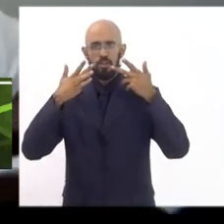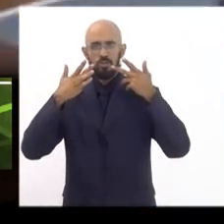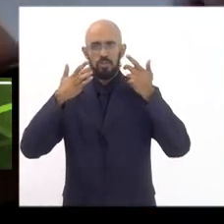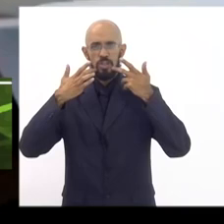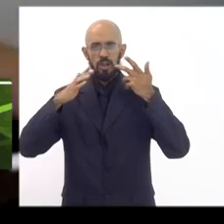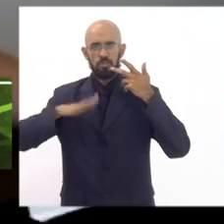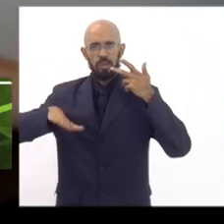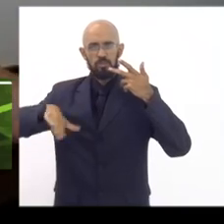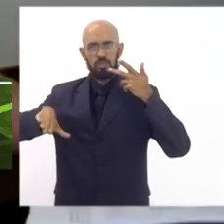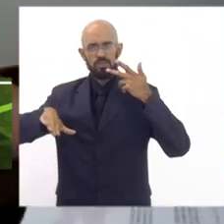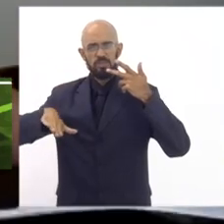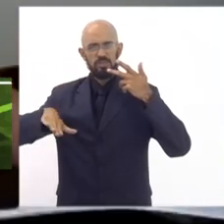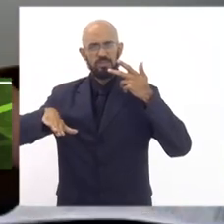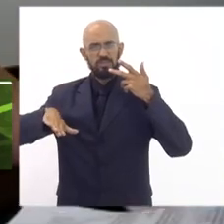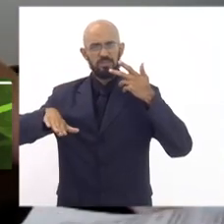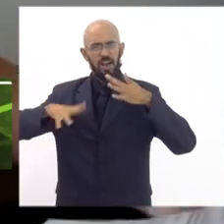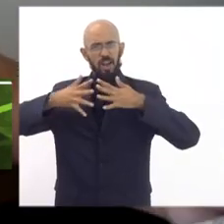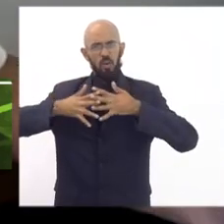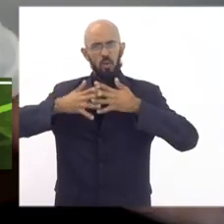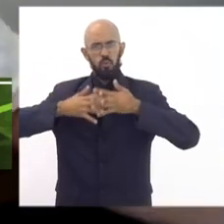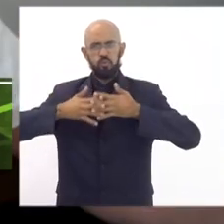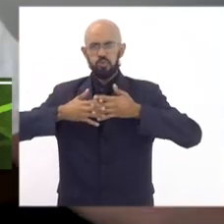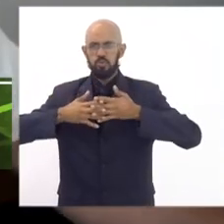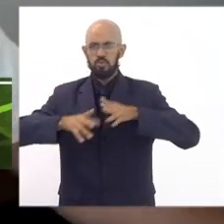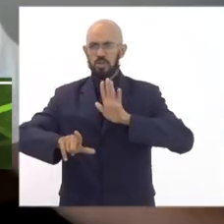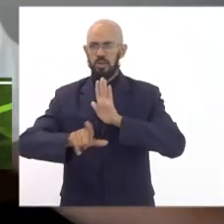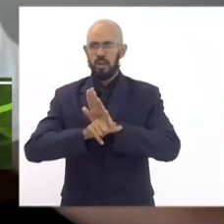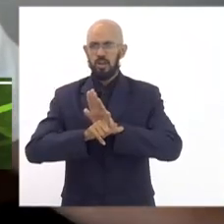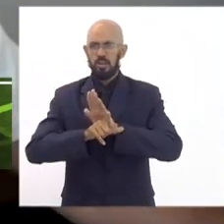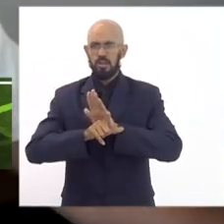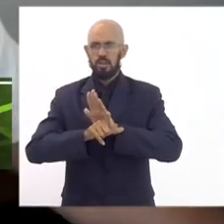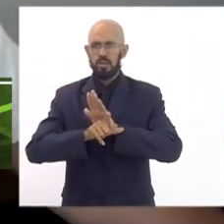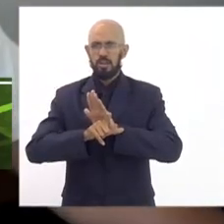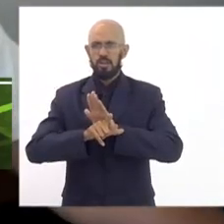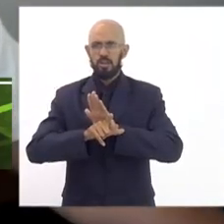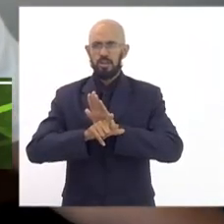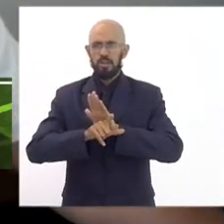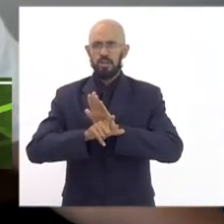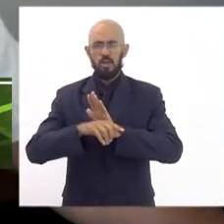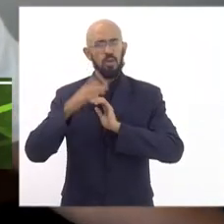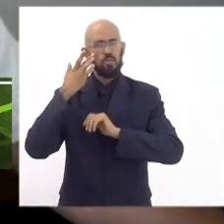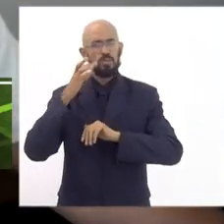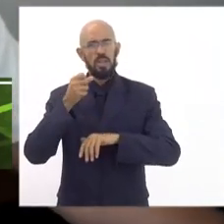juventude. Assim, eu acho que fica um pouco confusa a legislação. Não sei se a gente teria que alterar a